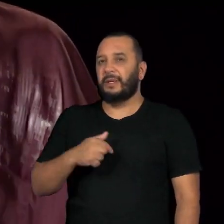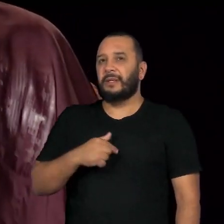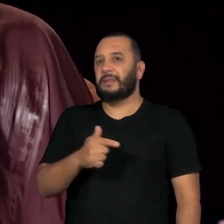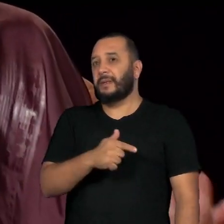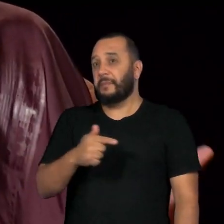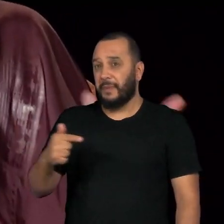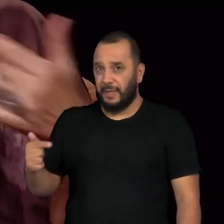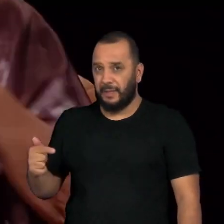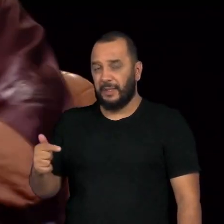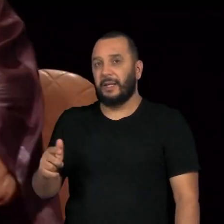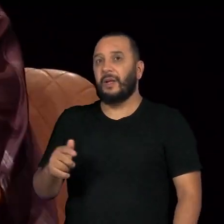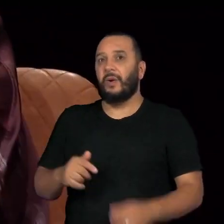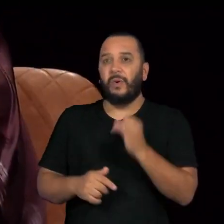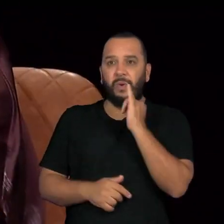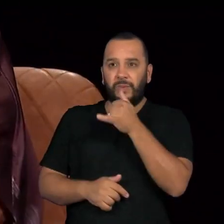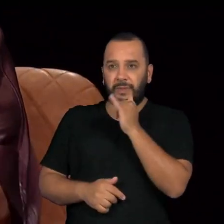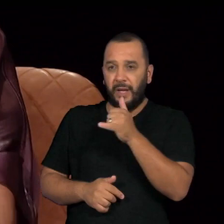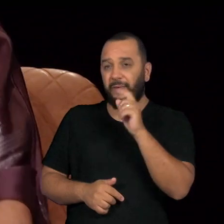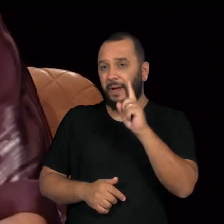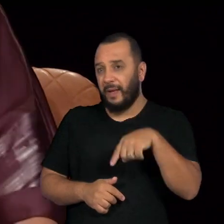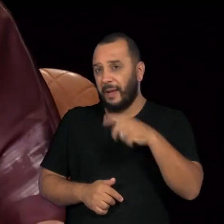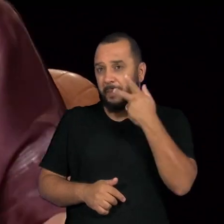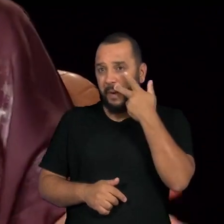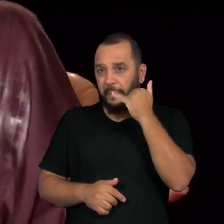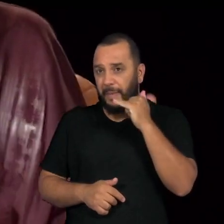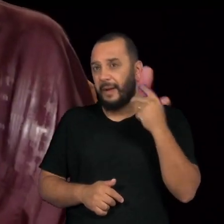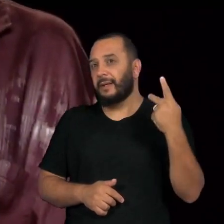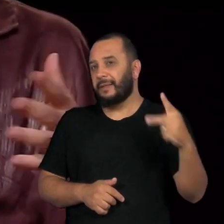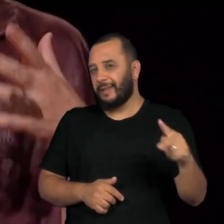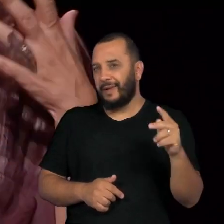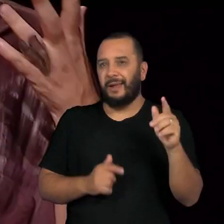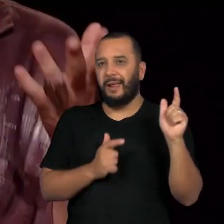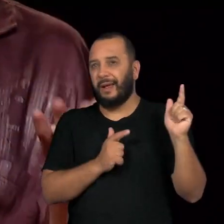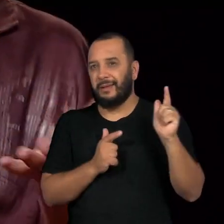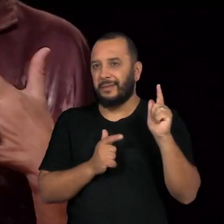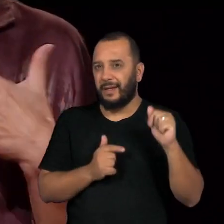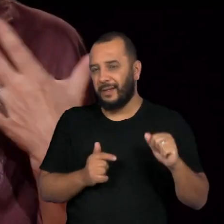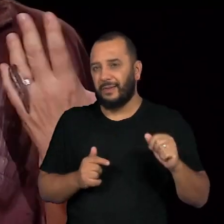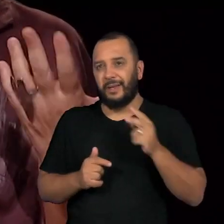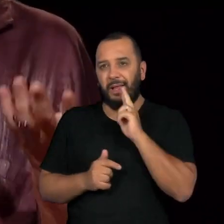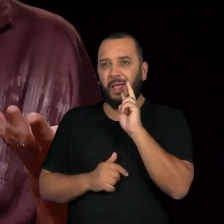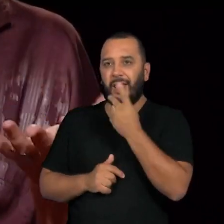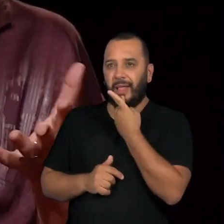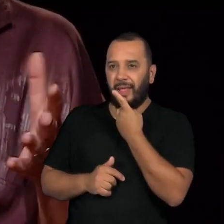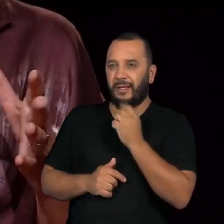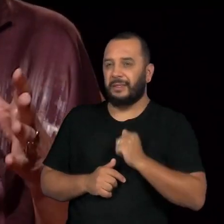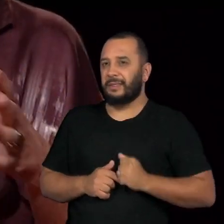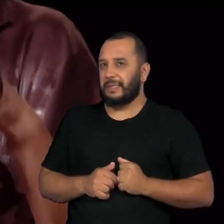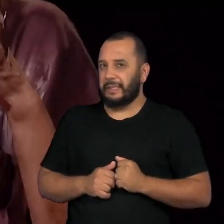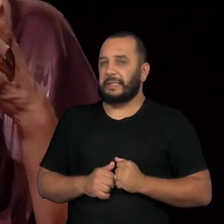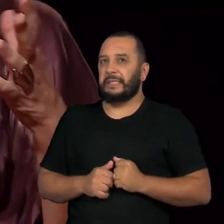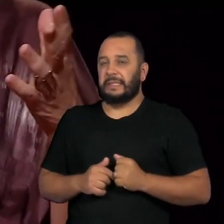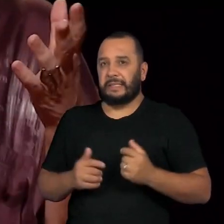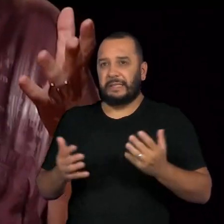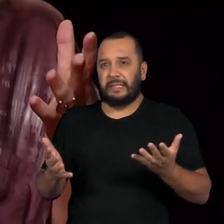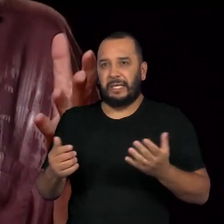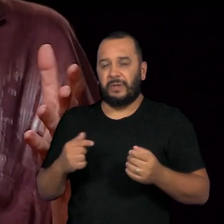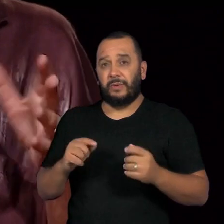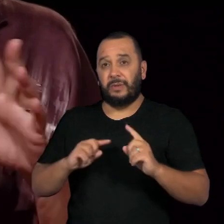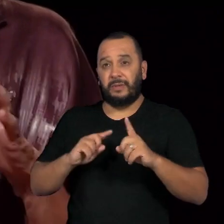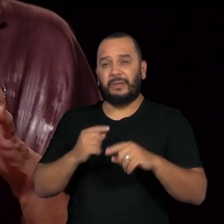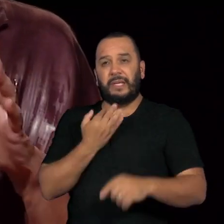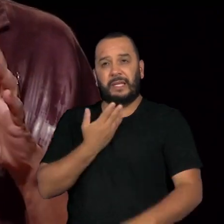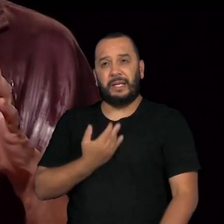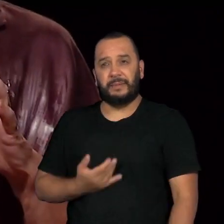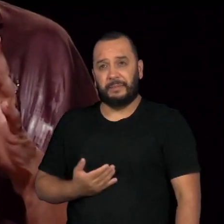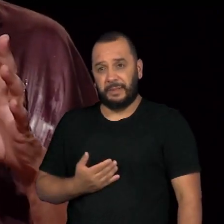a história era o pai dele que tinha caçado. Então, sabe, eu tive uma grande decepção com meu